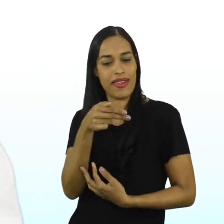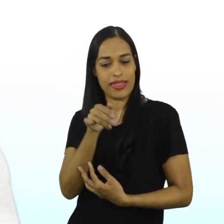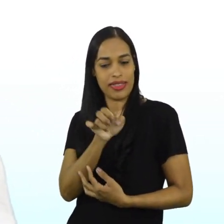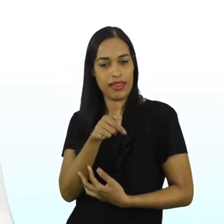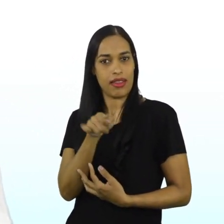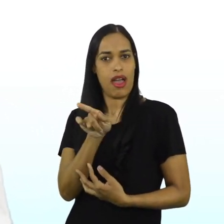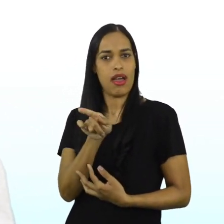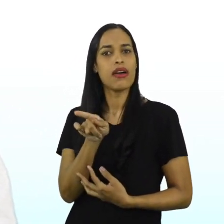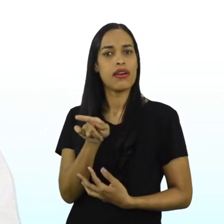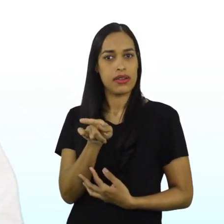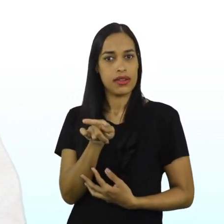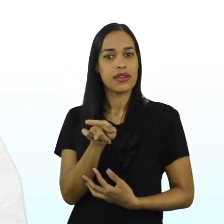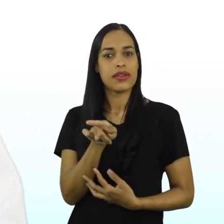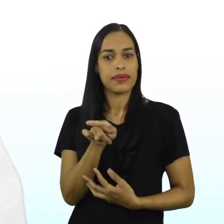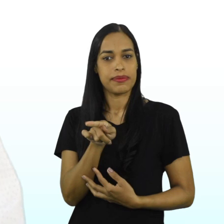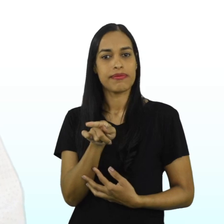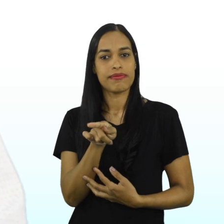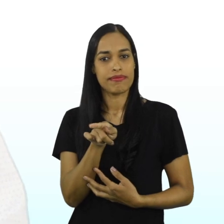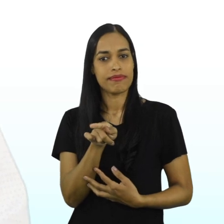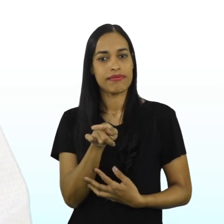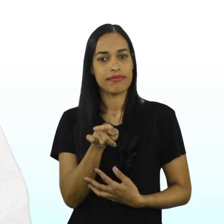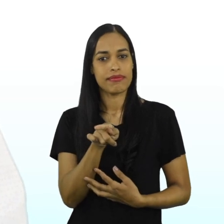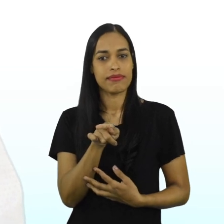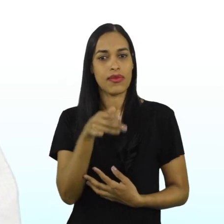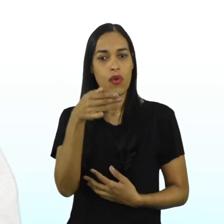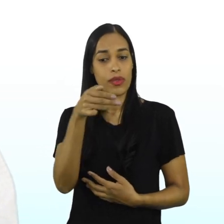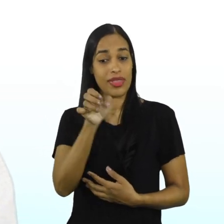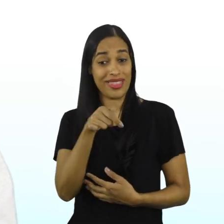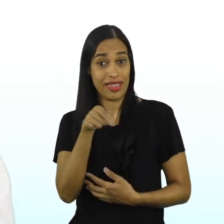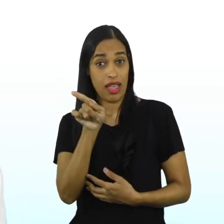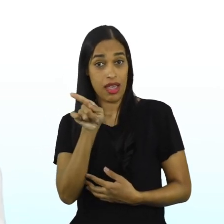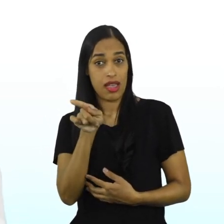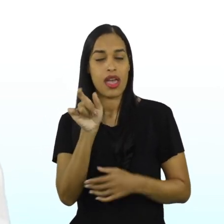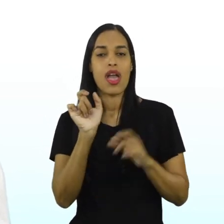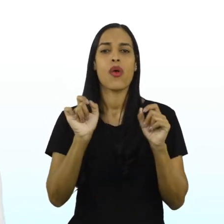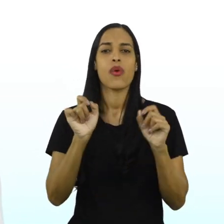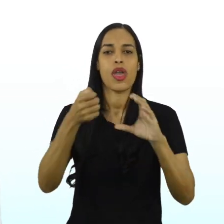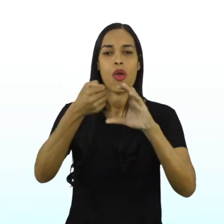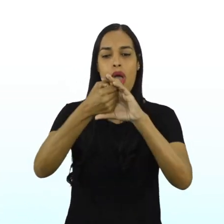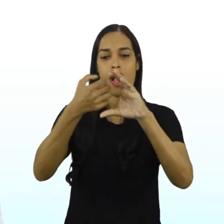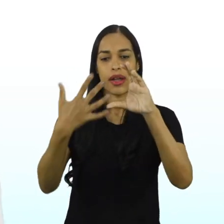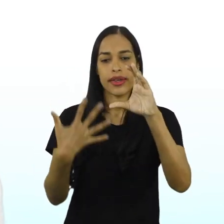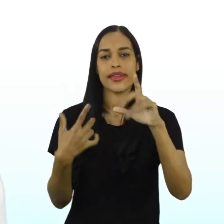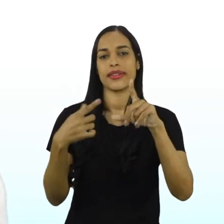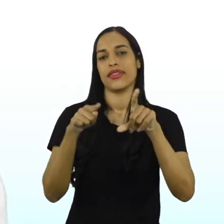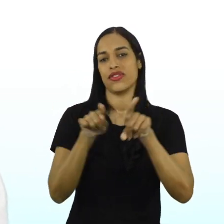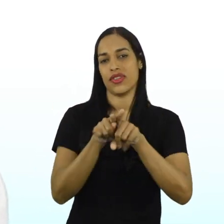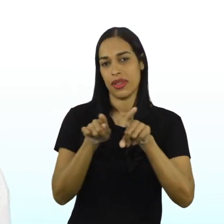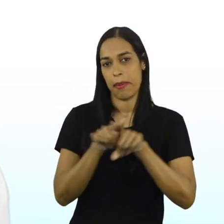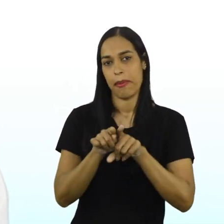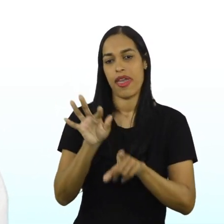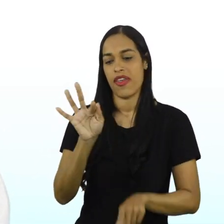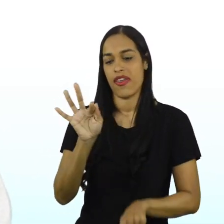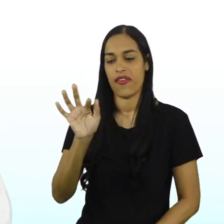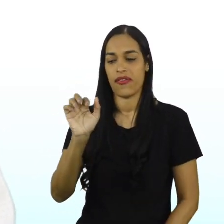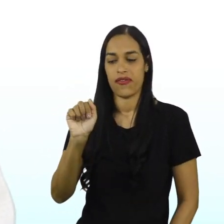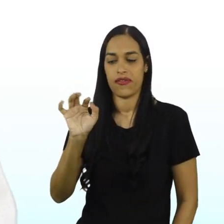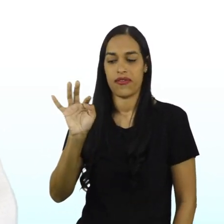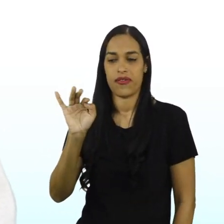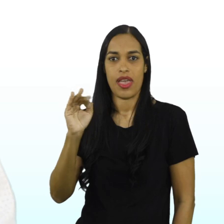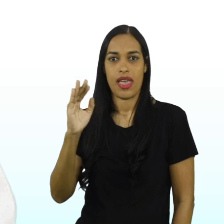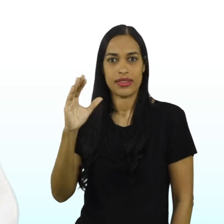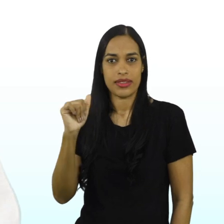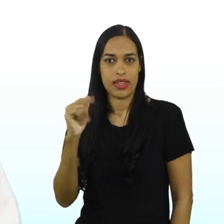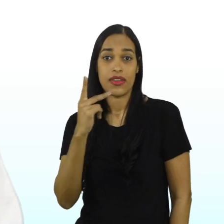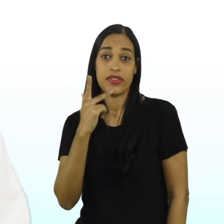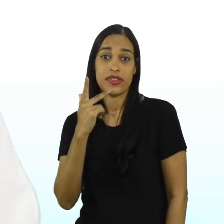usa né, ó, o né é uma característica também aí da função fática, é a função fática. Quando